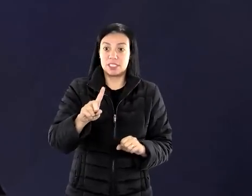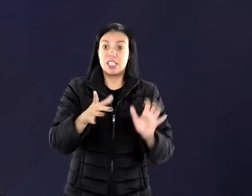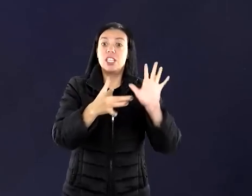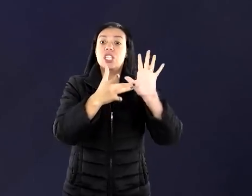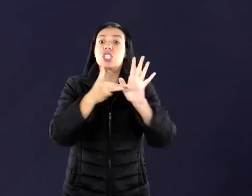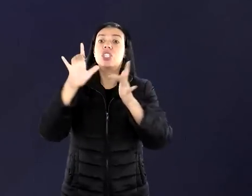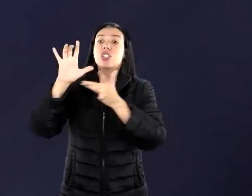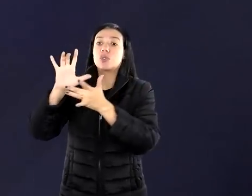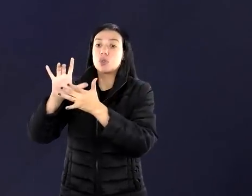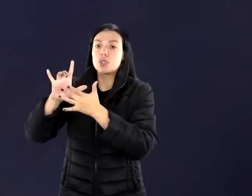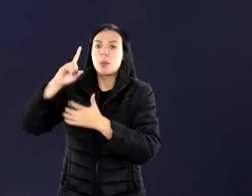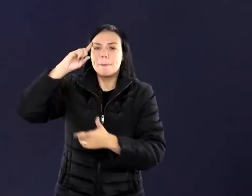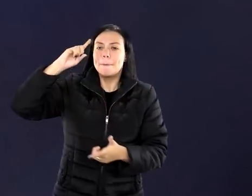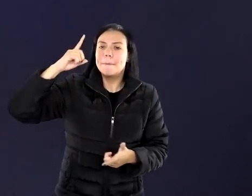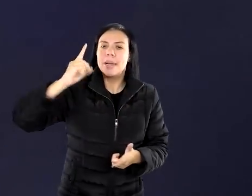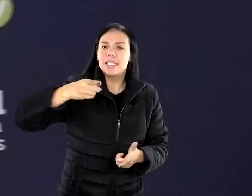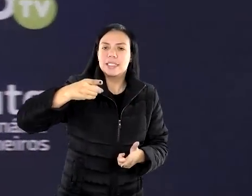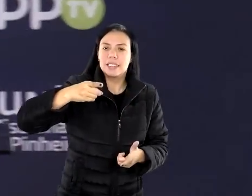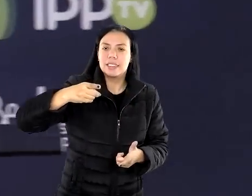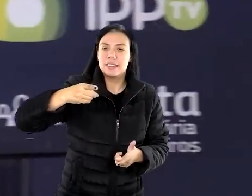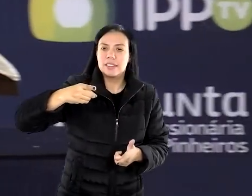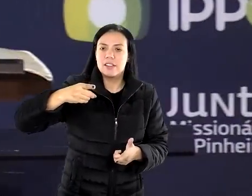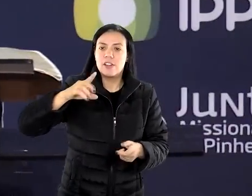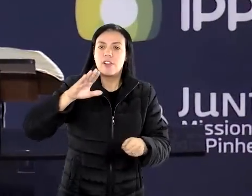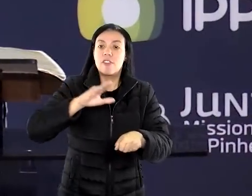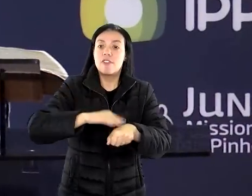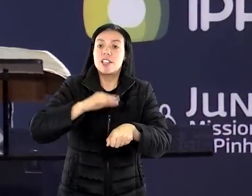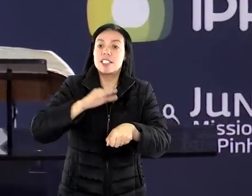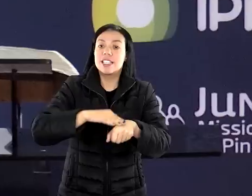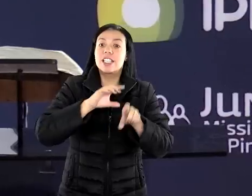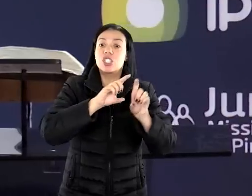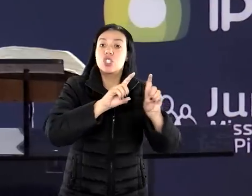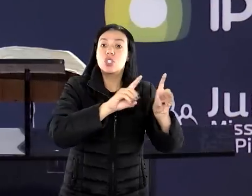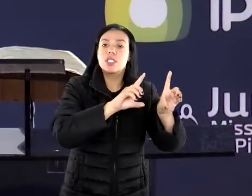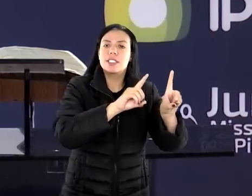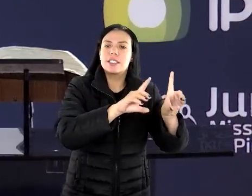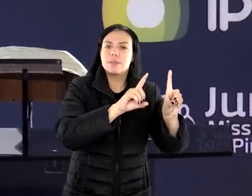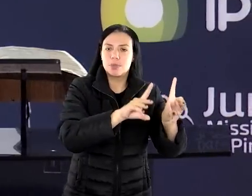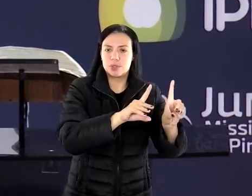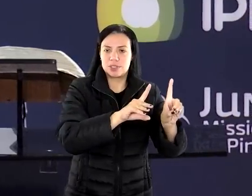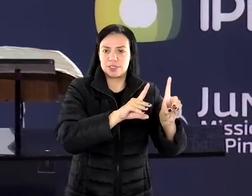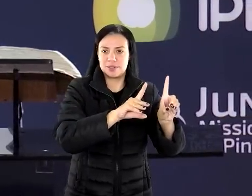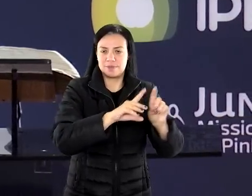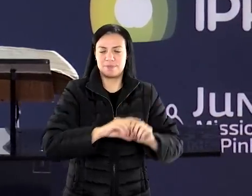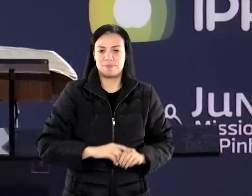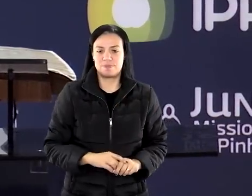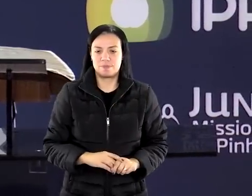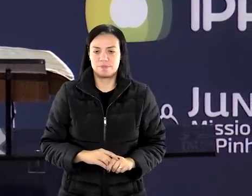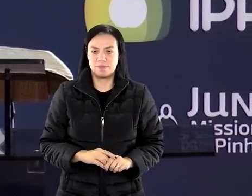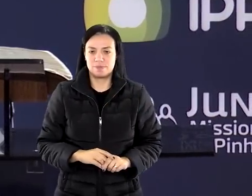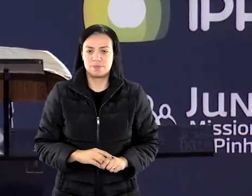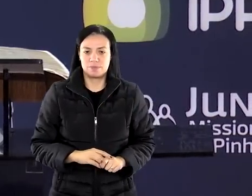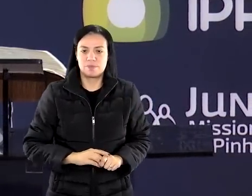assembleano. Jesus diz: fazei o quê? Discípulos. É um imperativo.